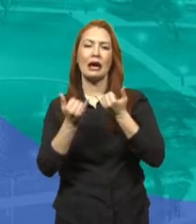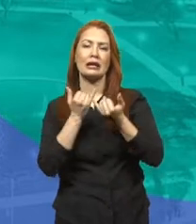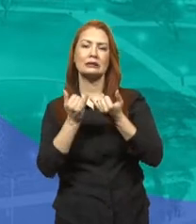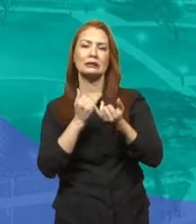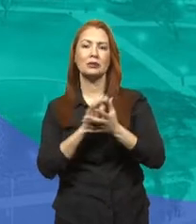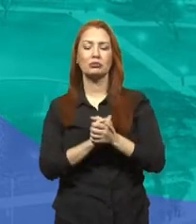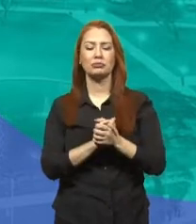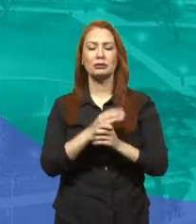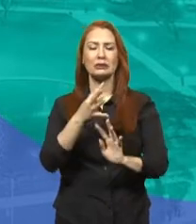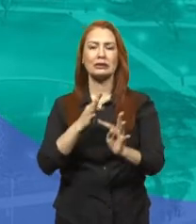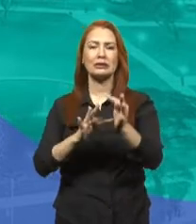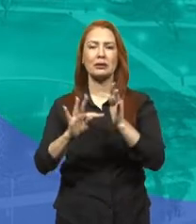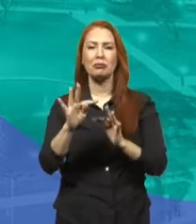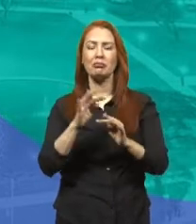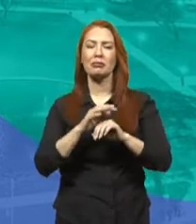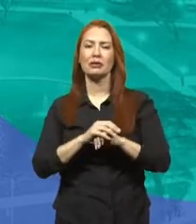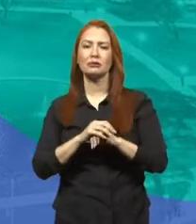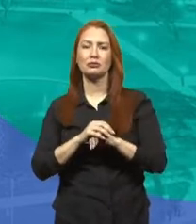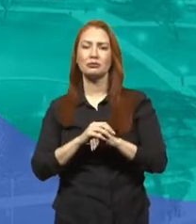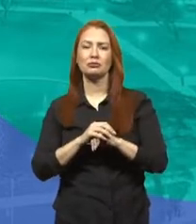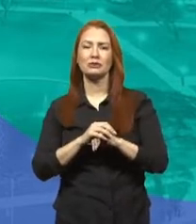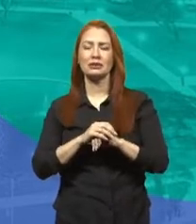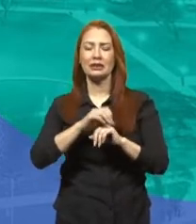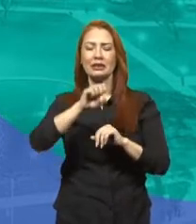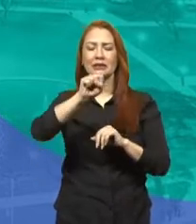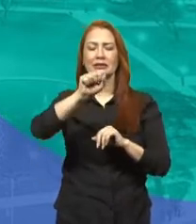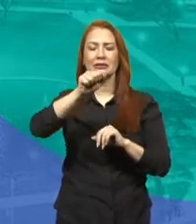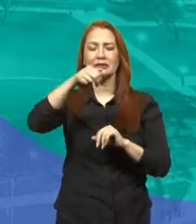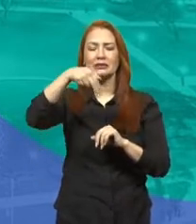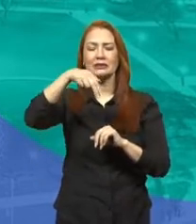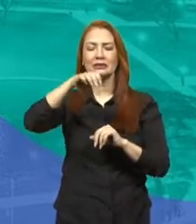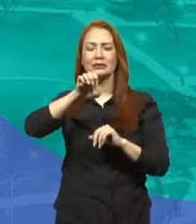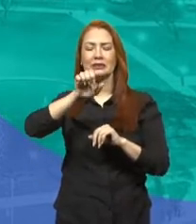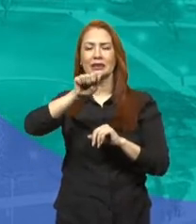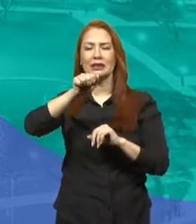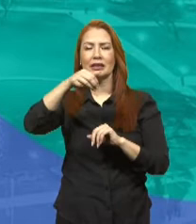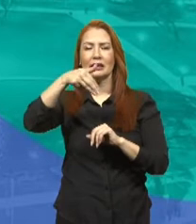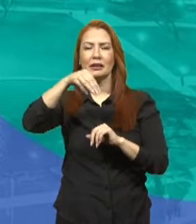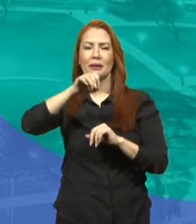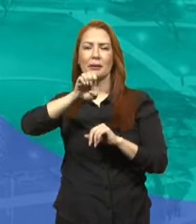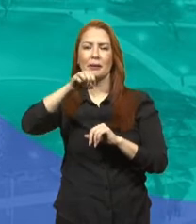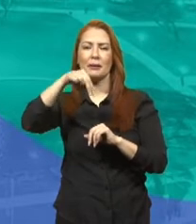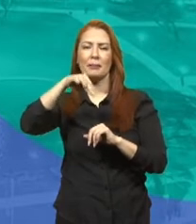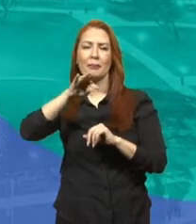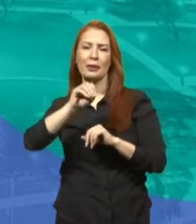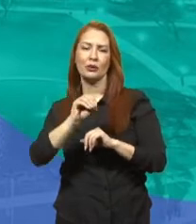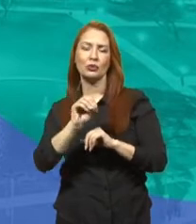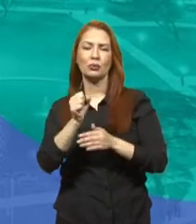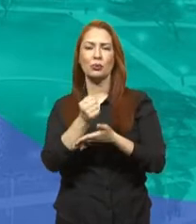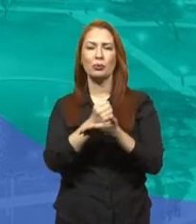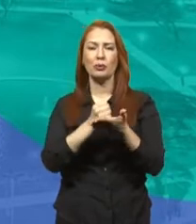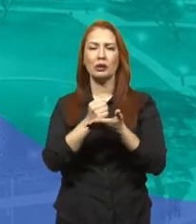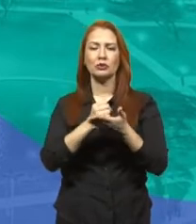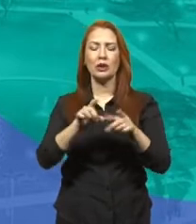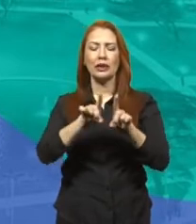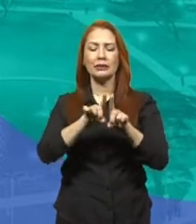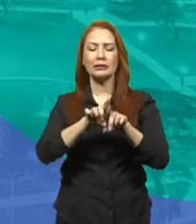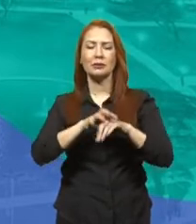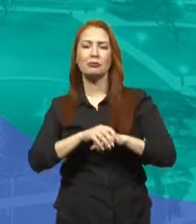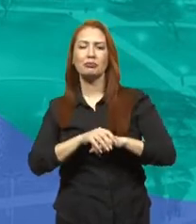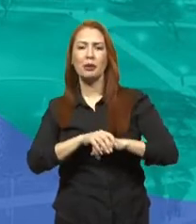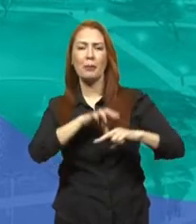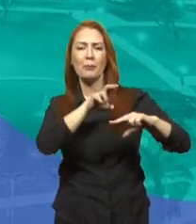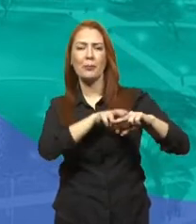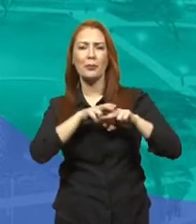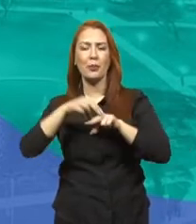básico e a destinação dos móveis, né? Que hoje a cidade tem uma dificuldade enorme